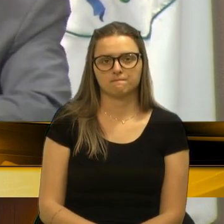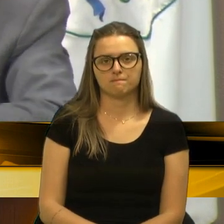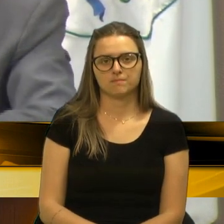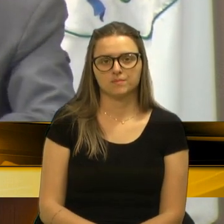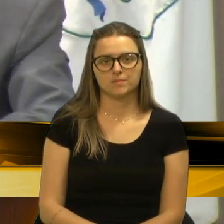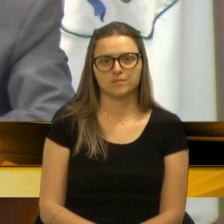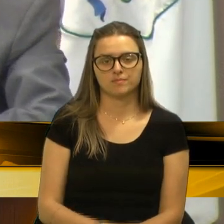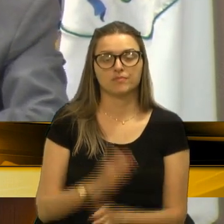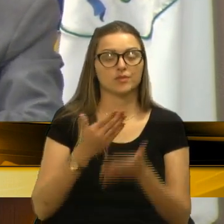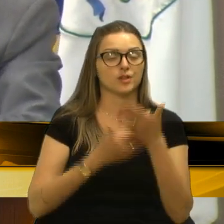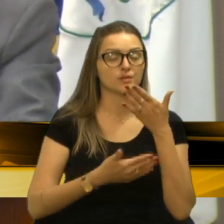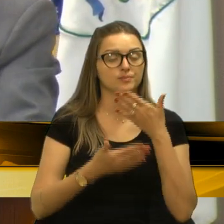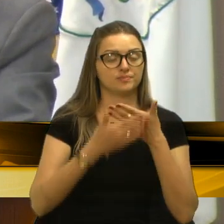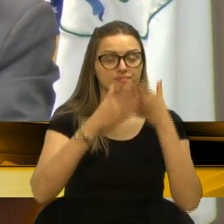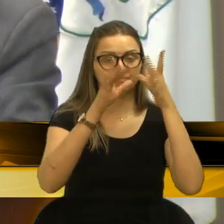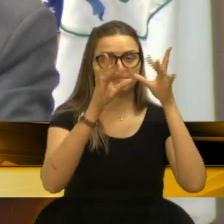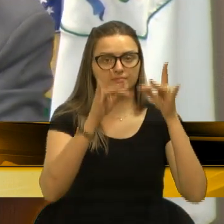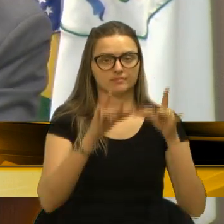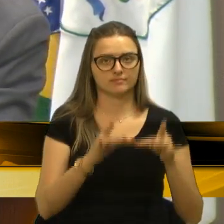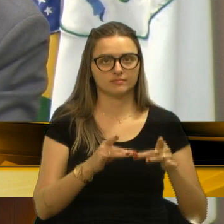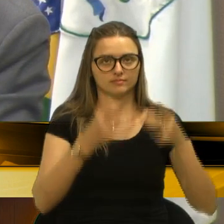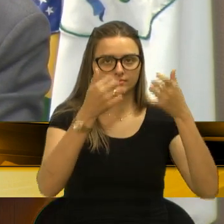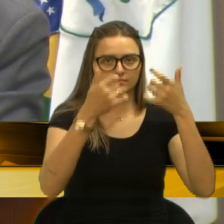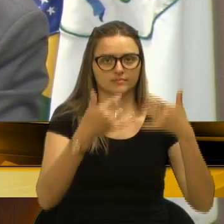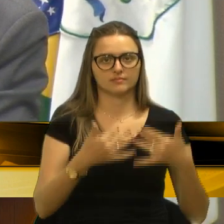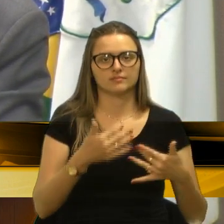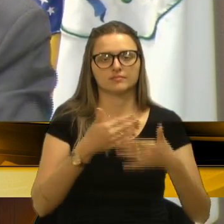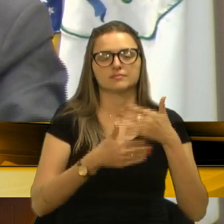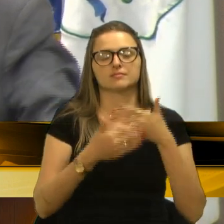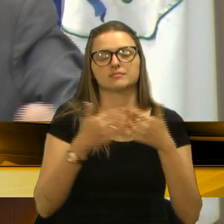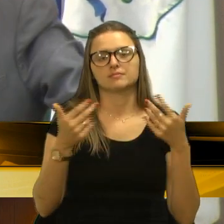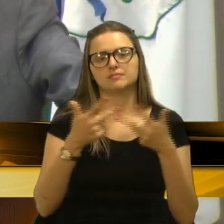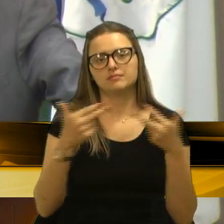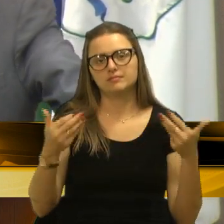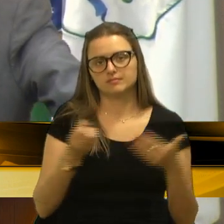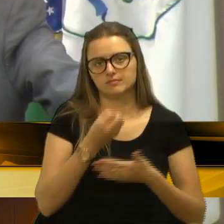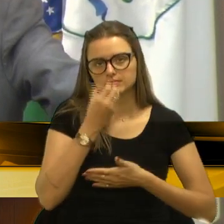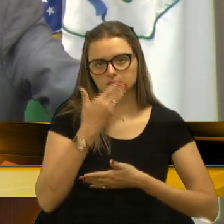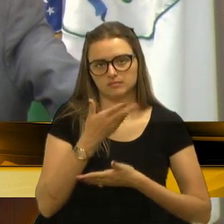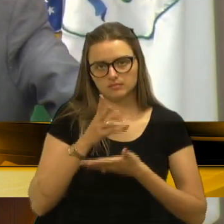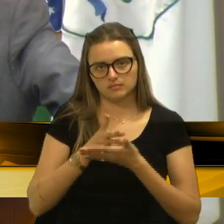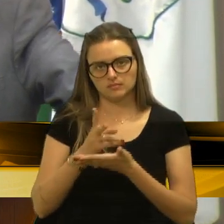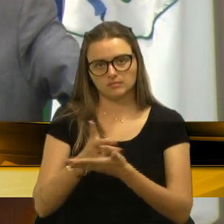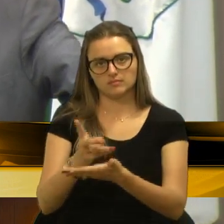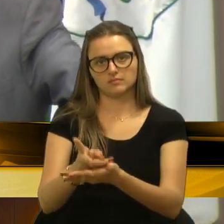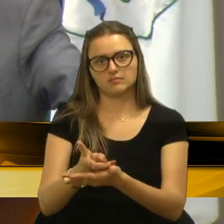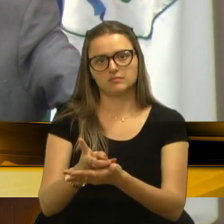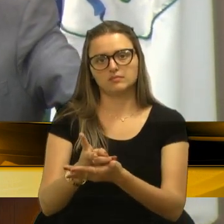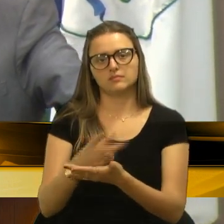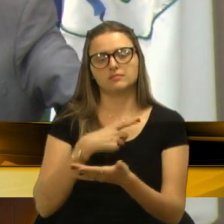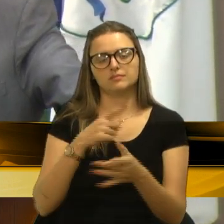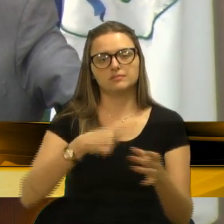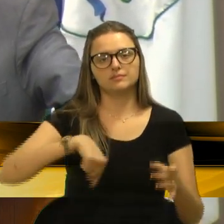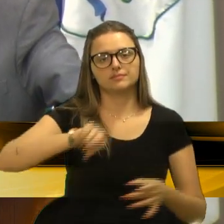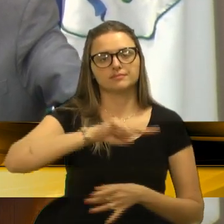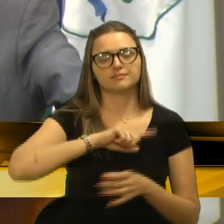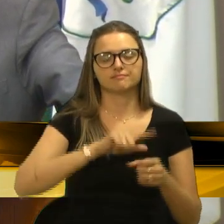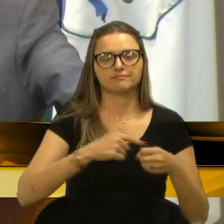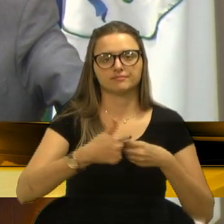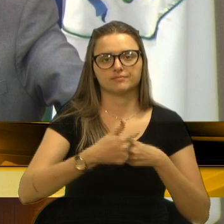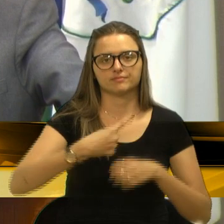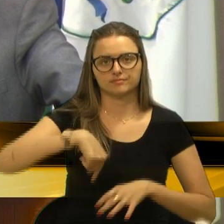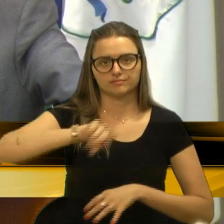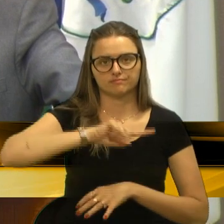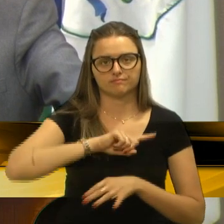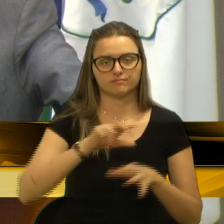por tudo isso, pelo bem que semeiam e espalham em nossa cidade, nossa